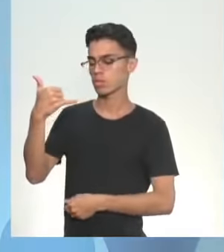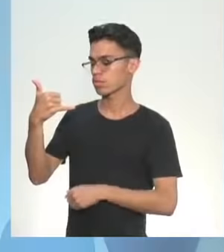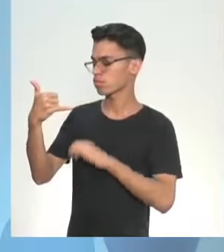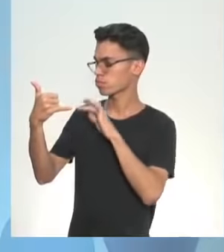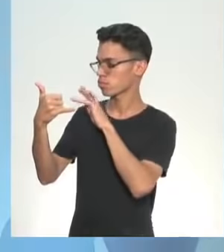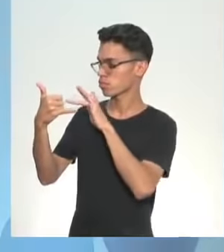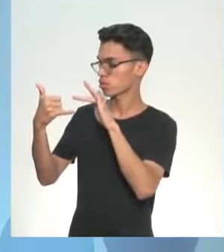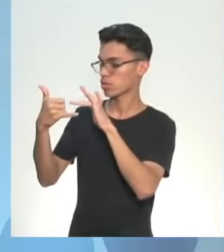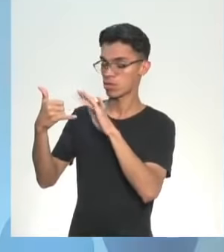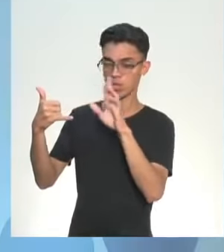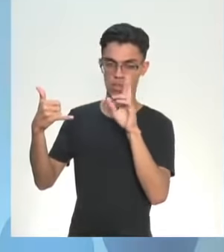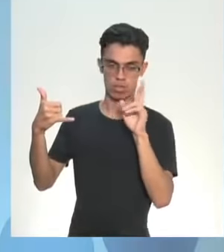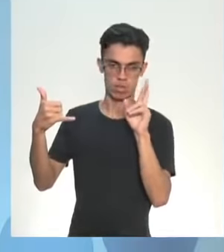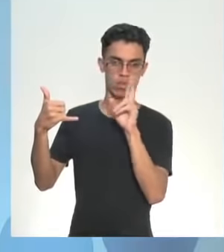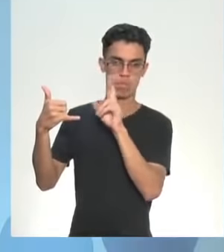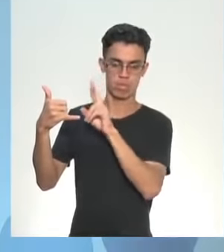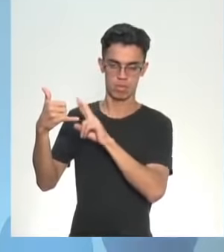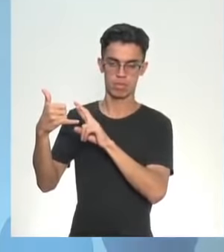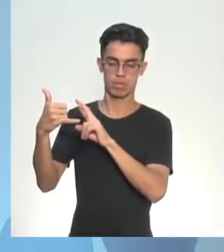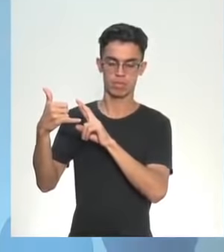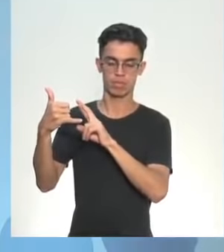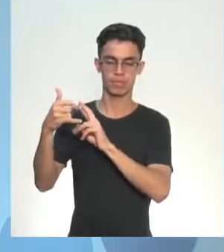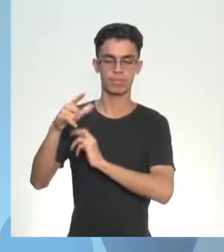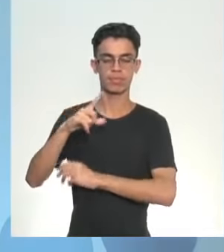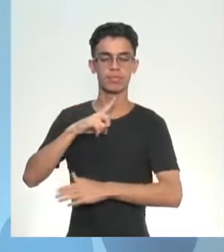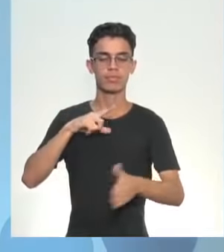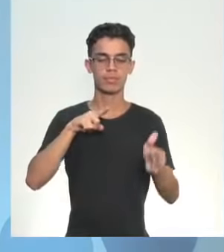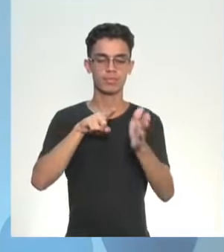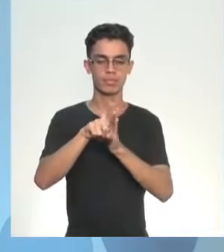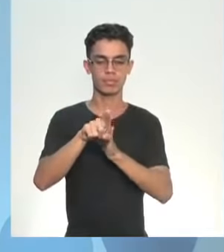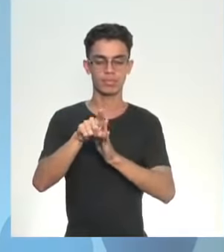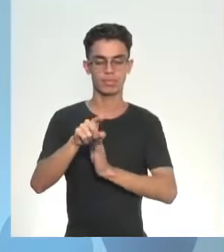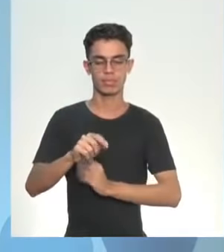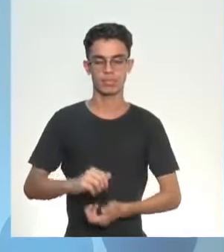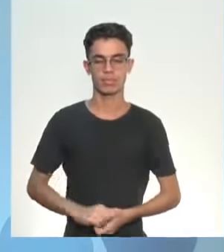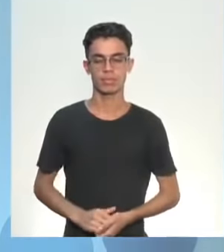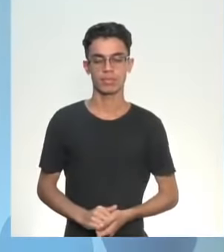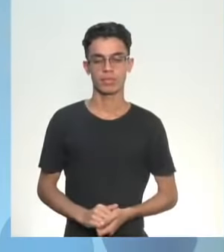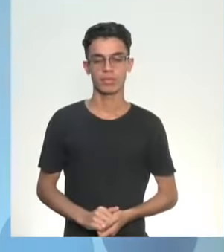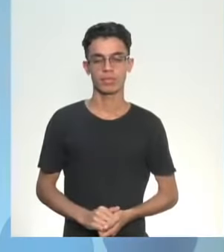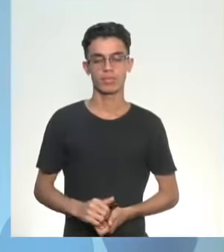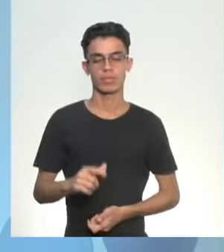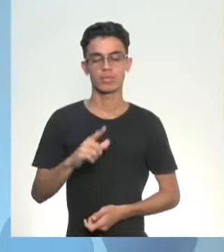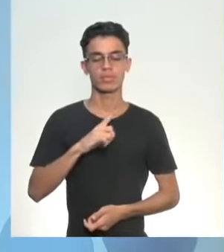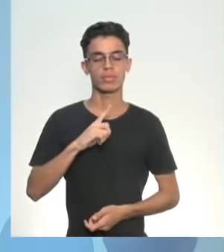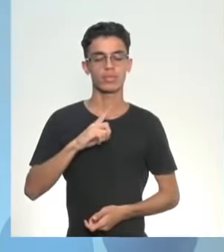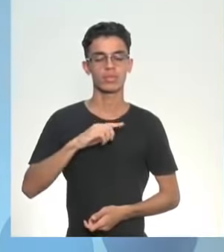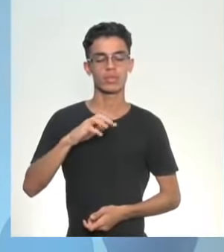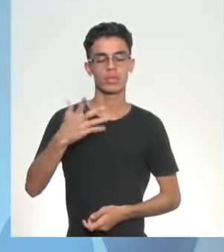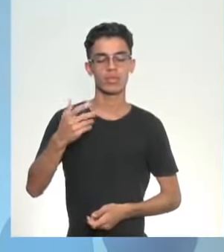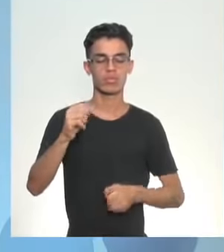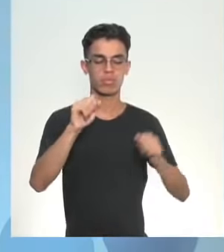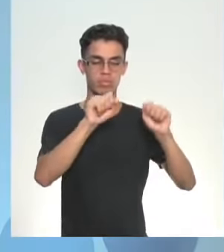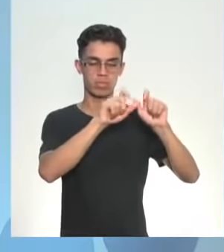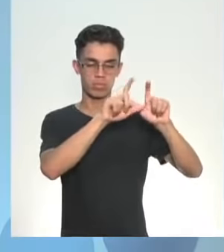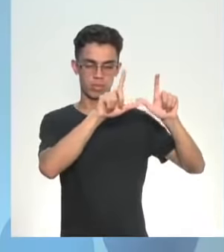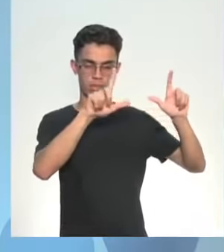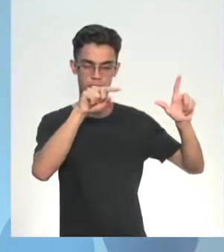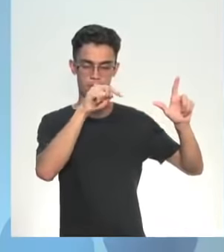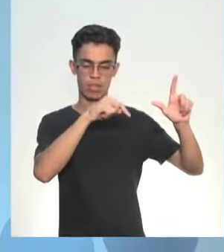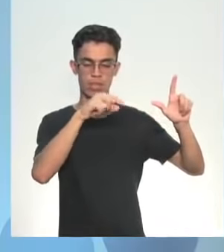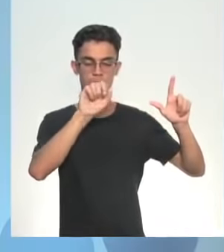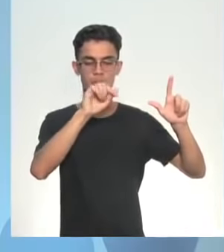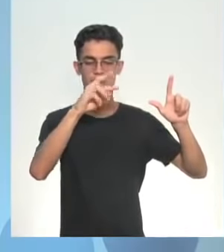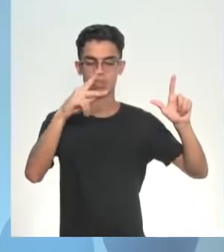pode responder aí que vai aparecer a enquete tá bom Lembrando que para aparecer o papo eu sou aplicativo tem que